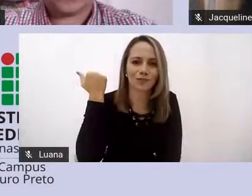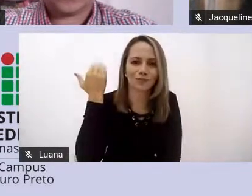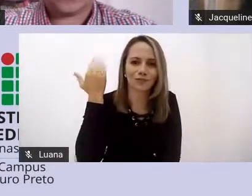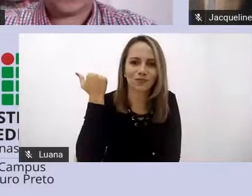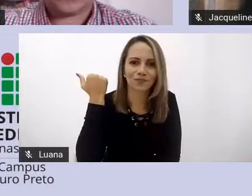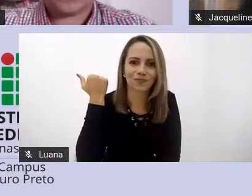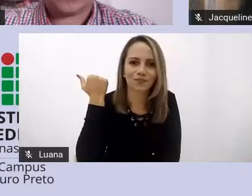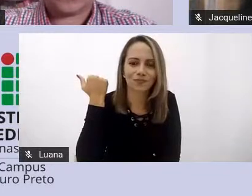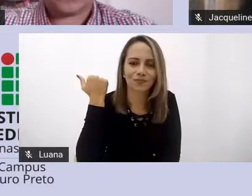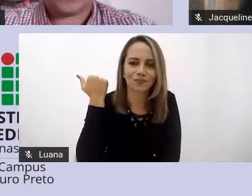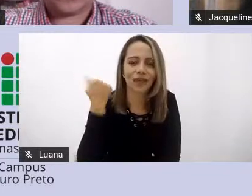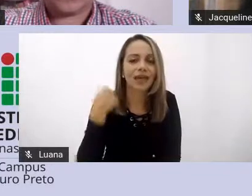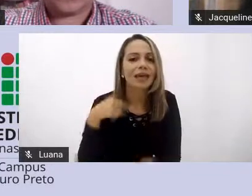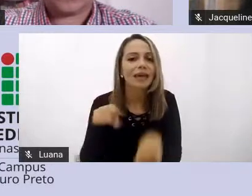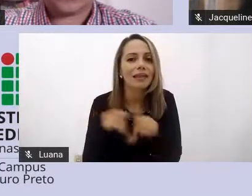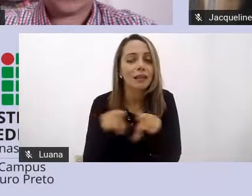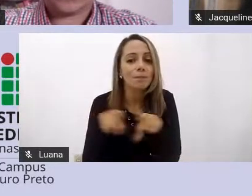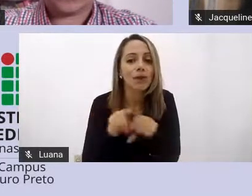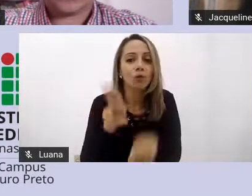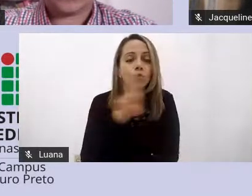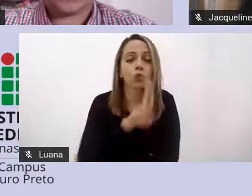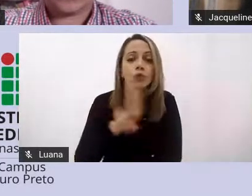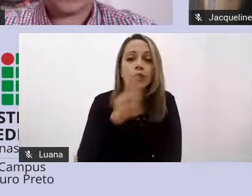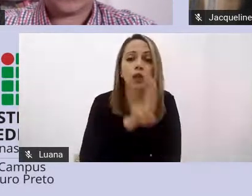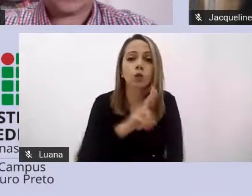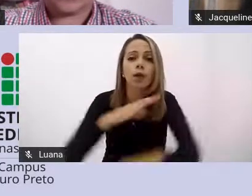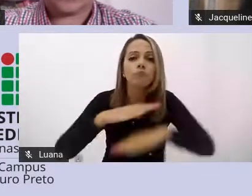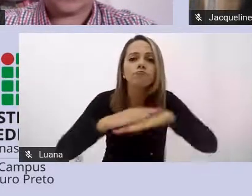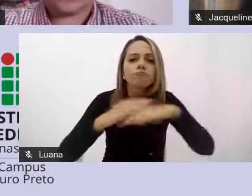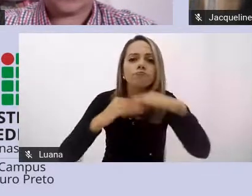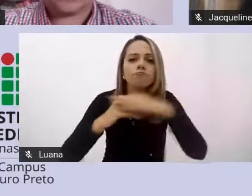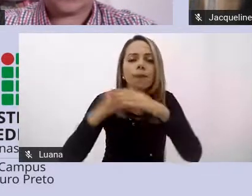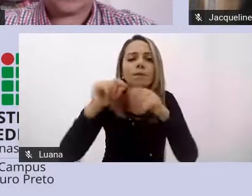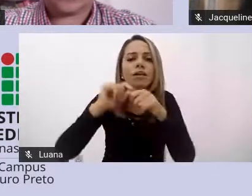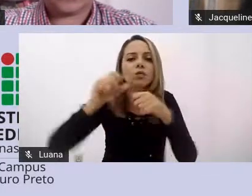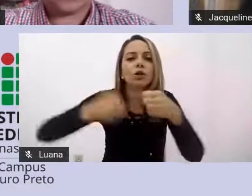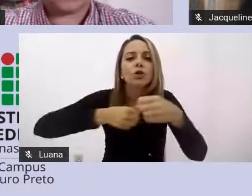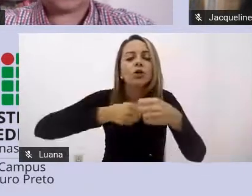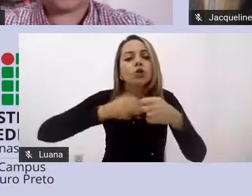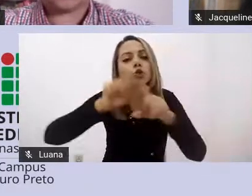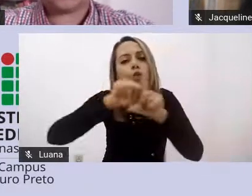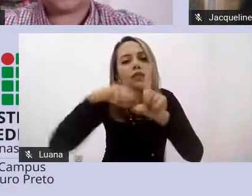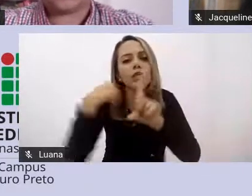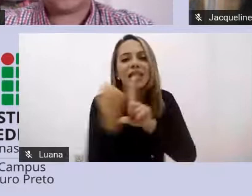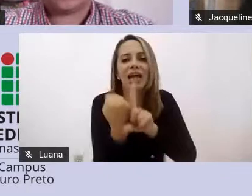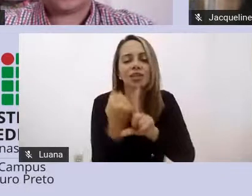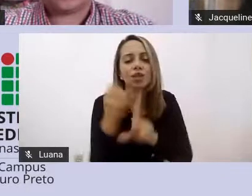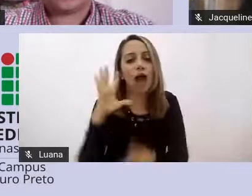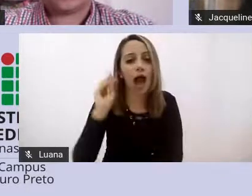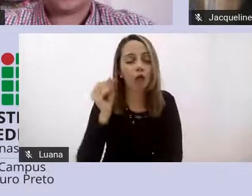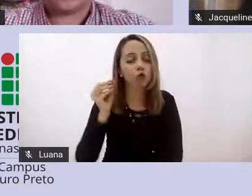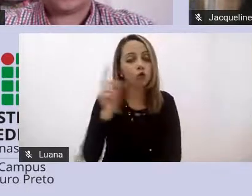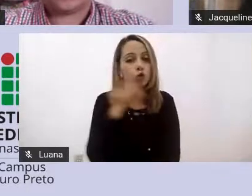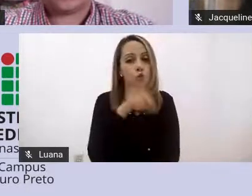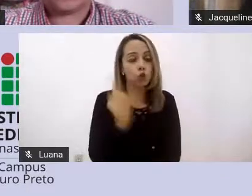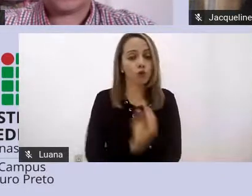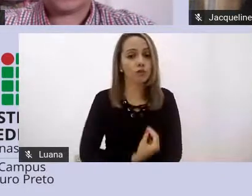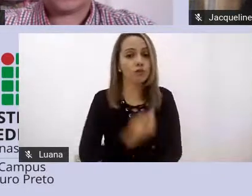para constituir uma sociedade. Eu acho que nós estamos num momento, acho, o Brasil, ele precisa